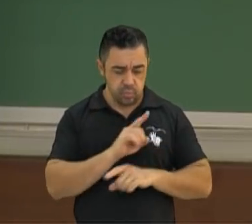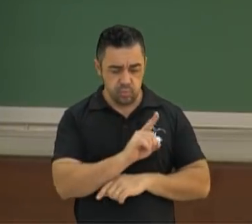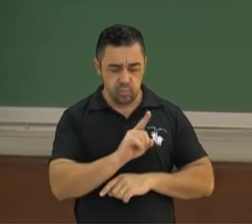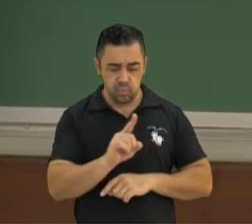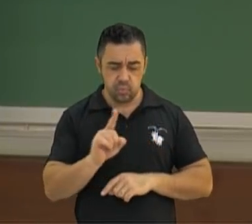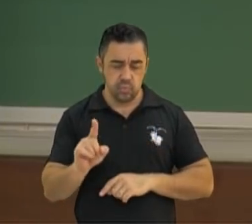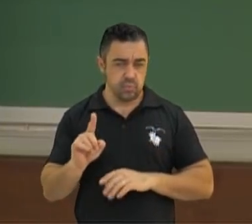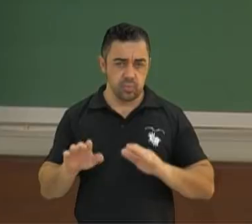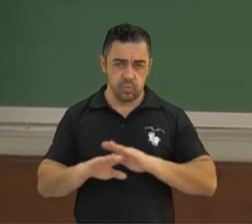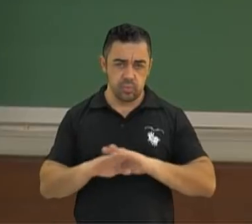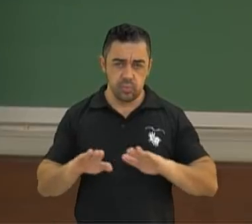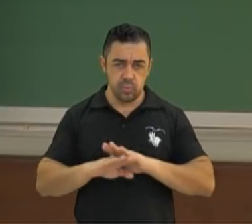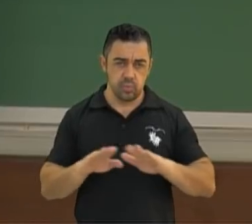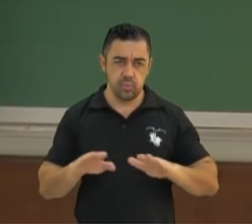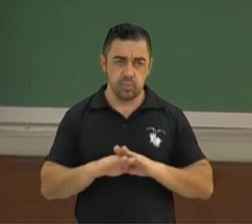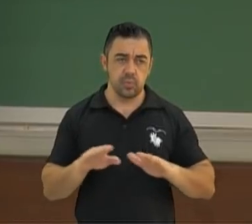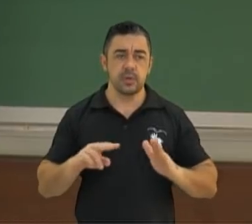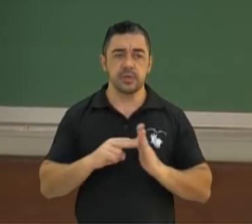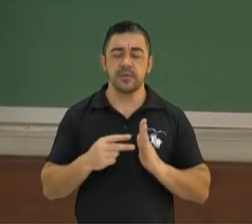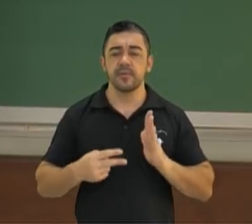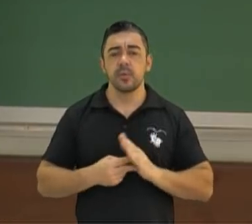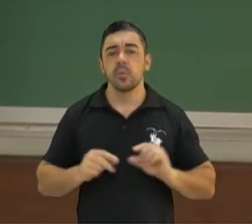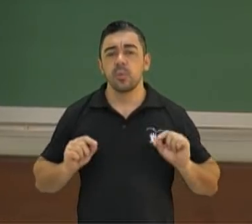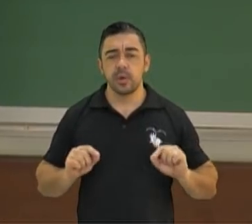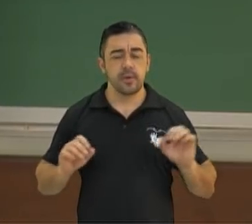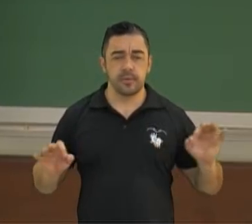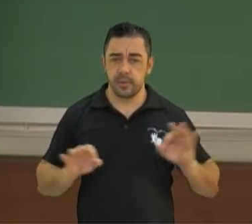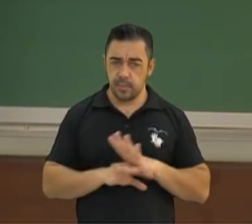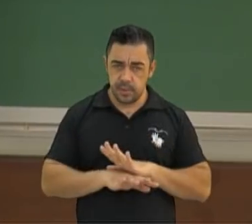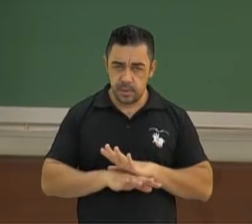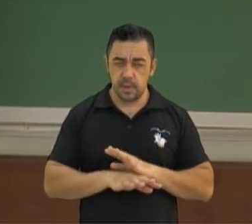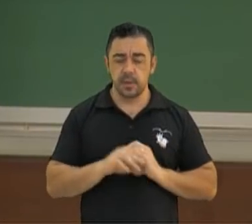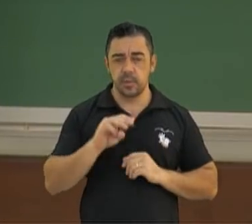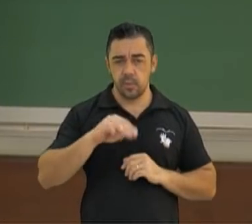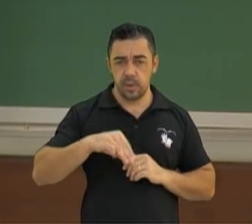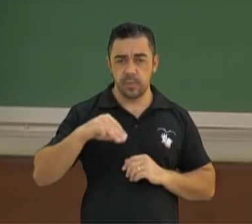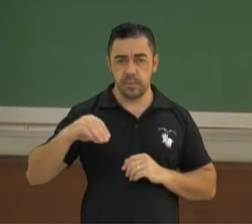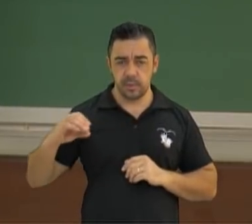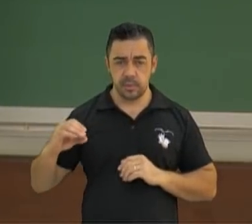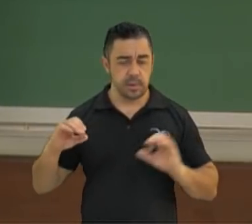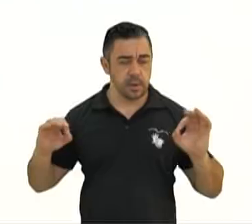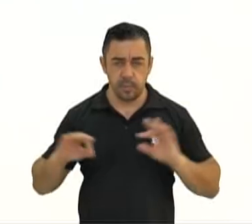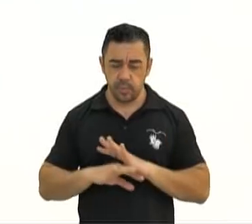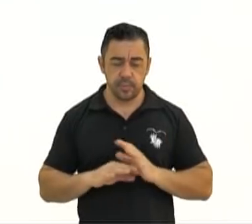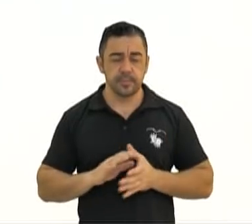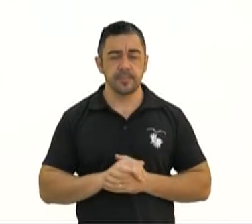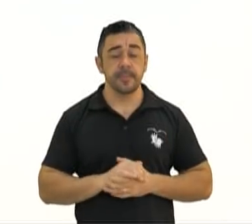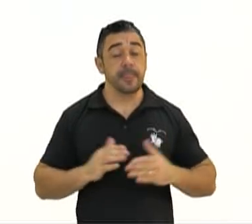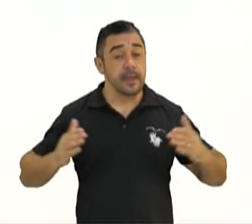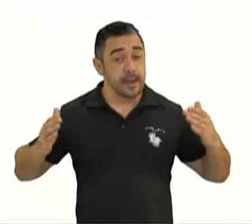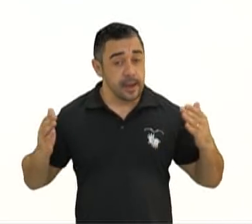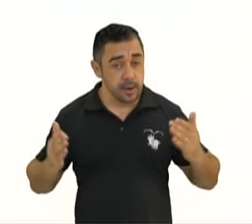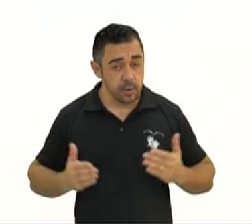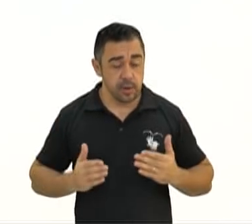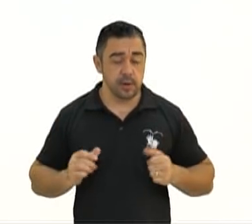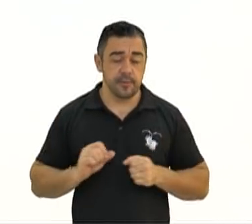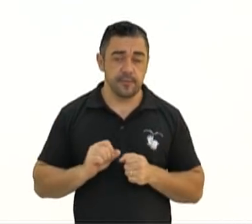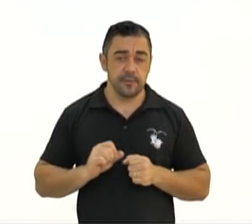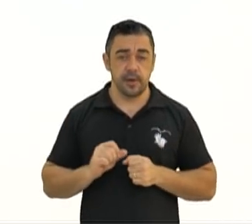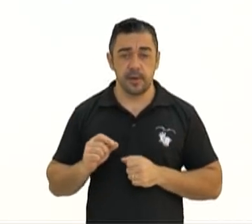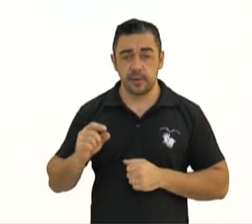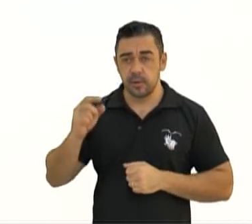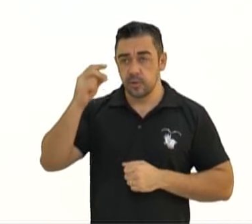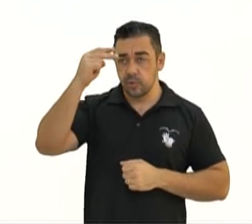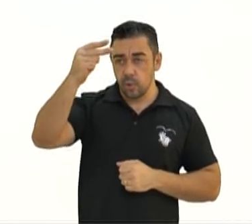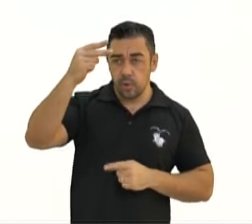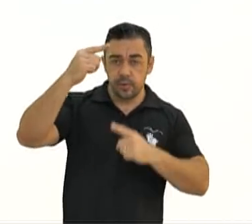os denominadores a 1, significa que eu finalizei o meu MMC, ok? Agora, eu multiplico